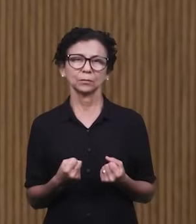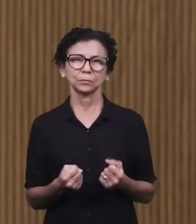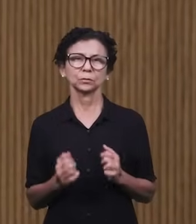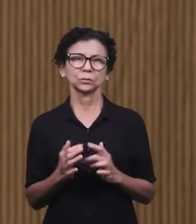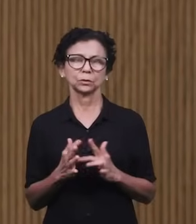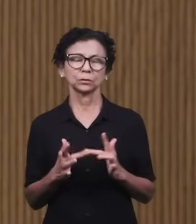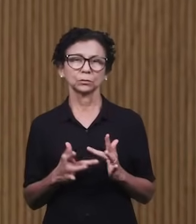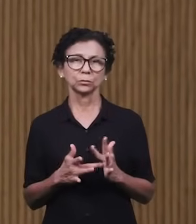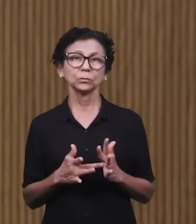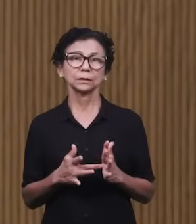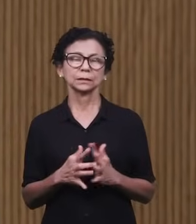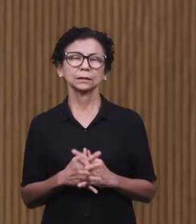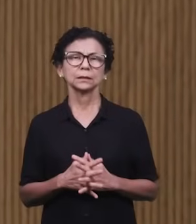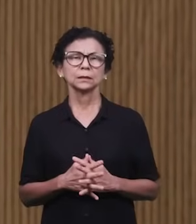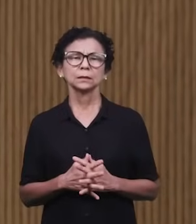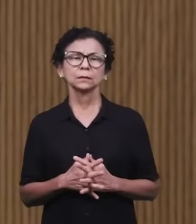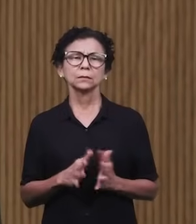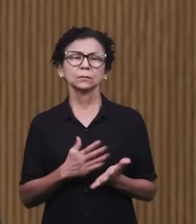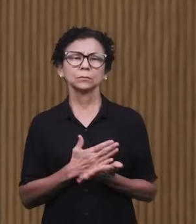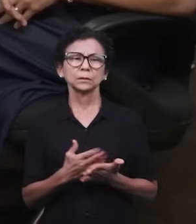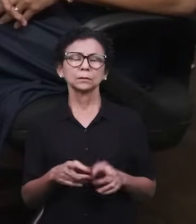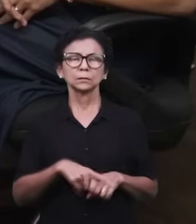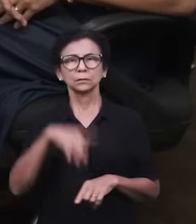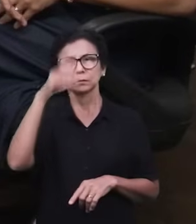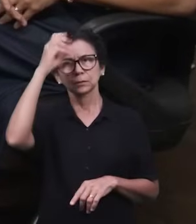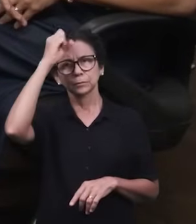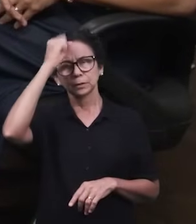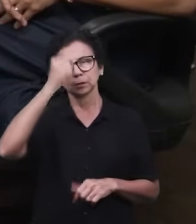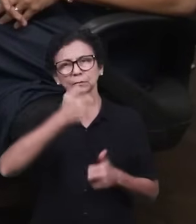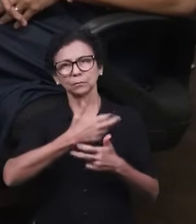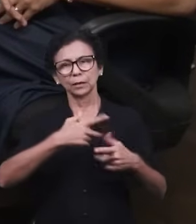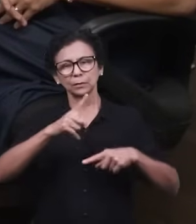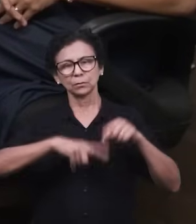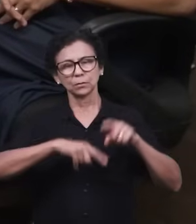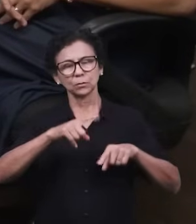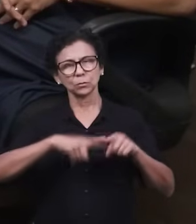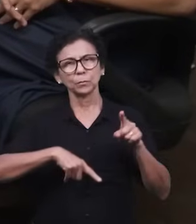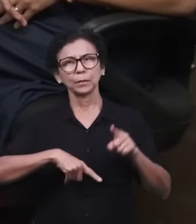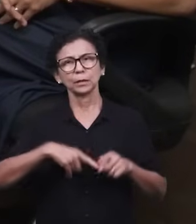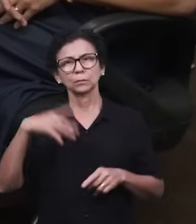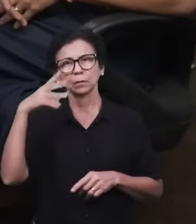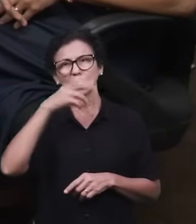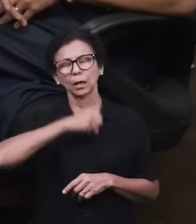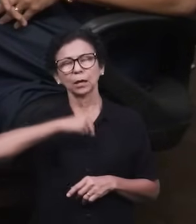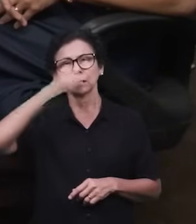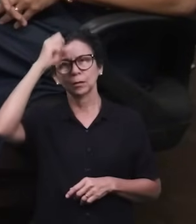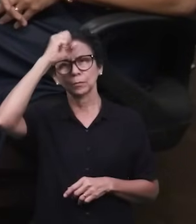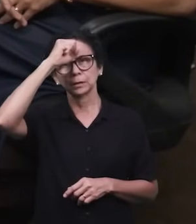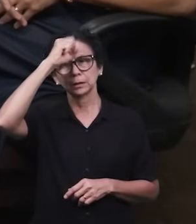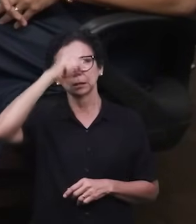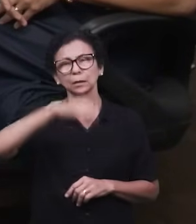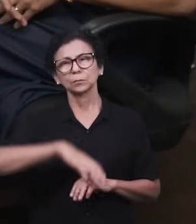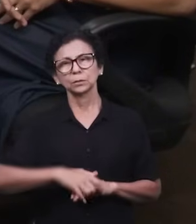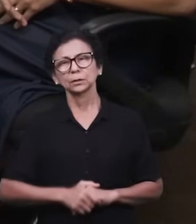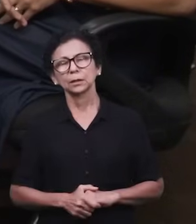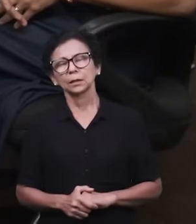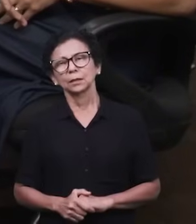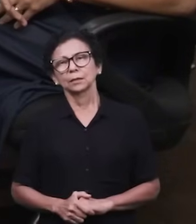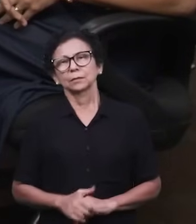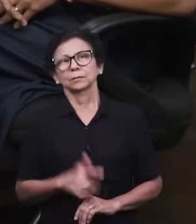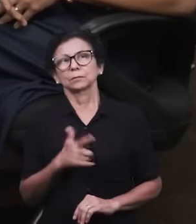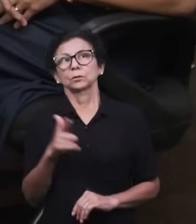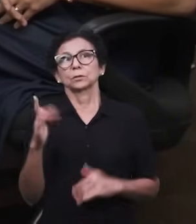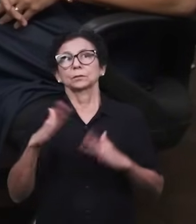nos trouxe isso, o instrumento para a nossa vida. Então, logo a gente aprendeu a tocar,